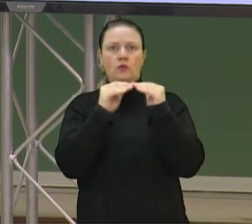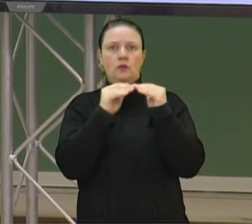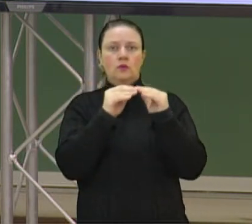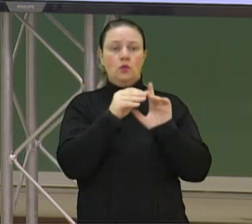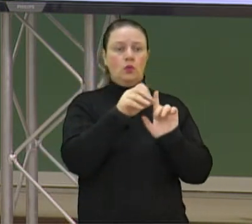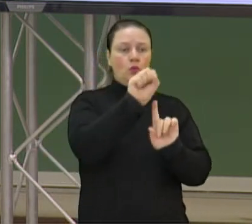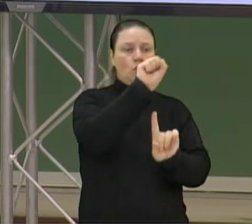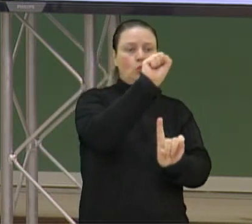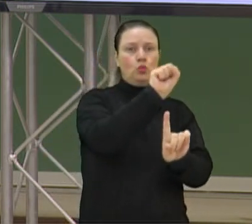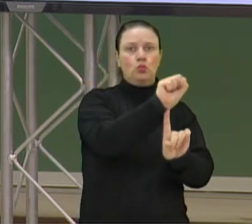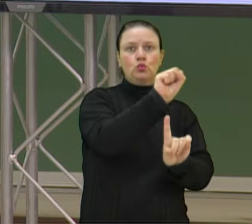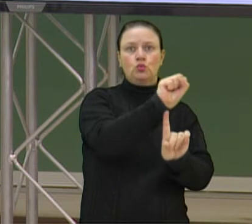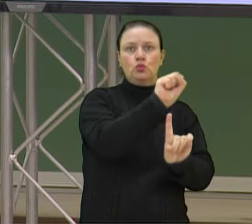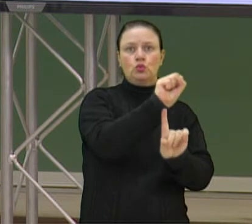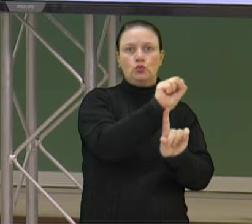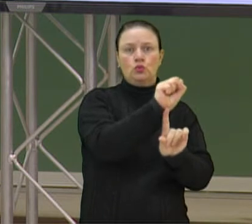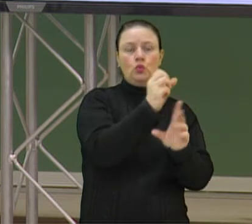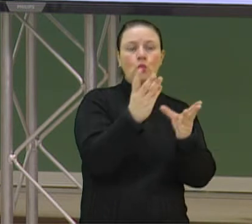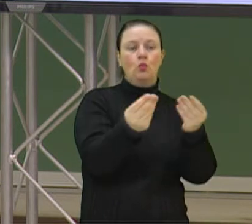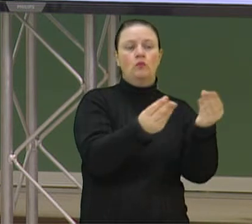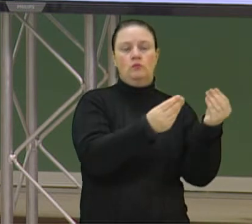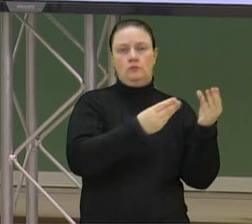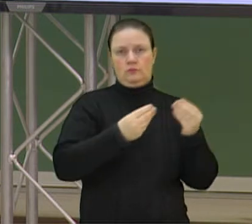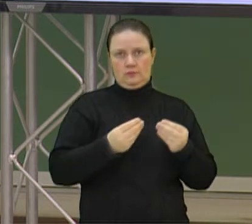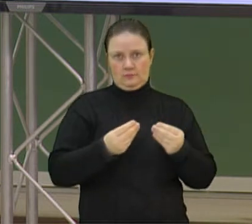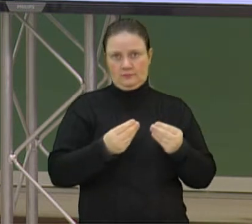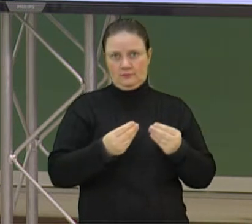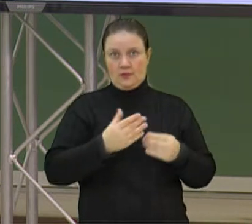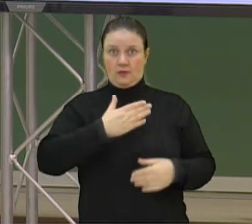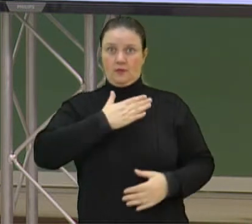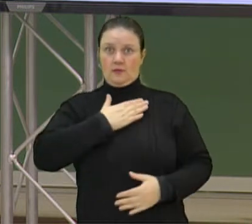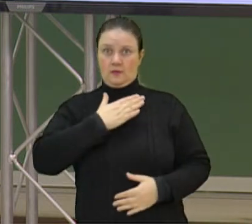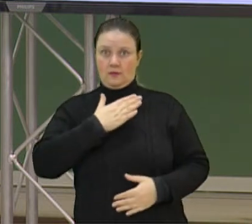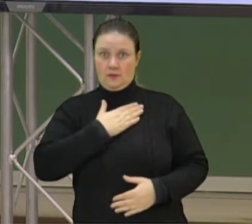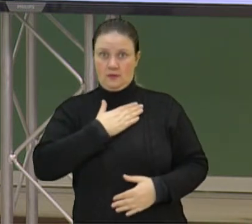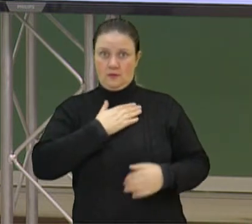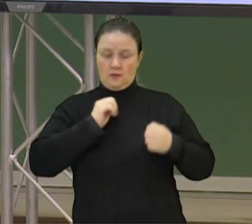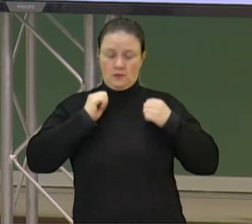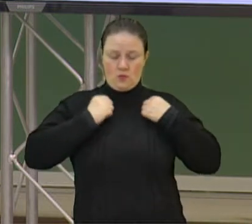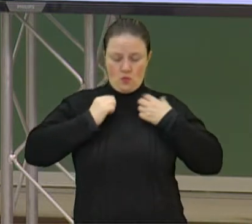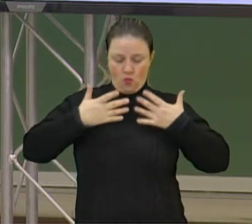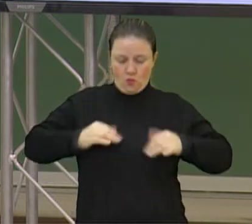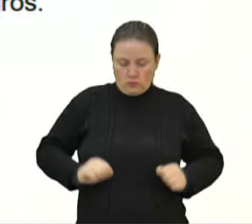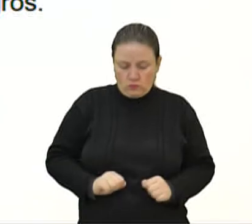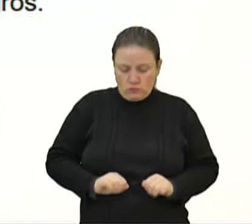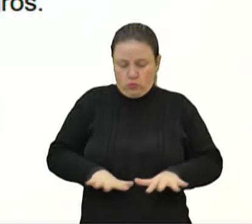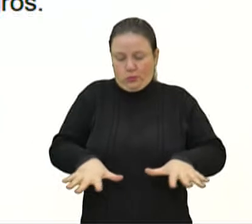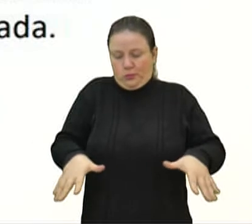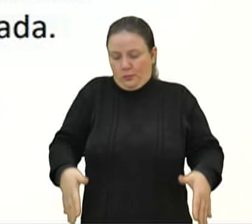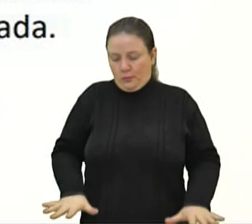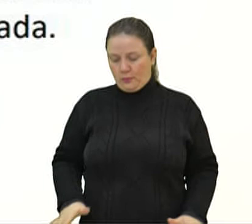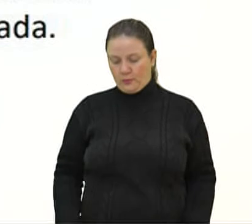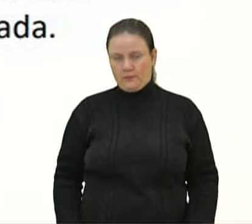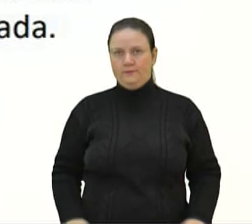me encantam os vestidos largos. Então, me encantam os vestidos longos, plural.